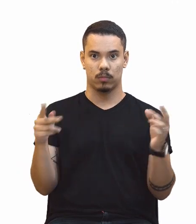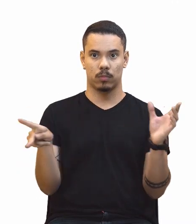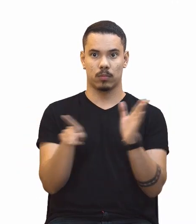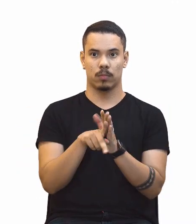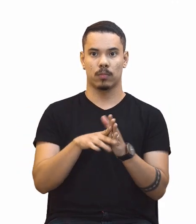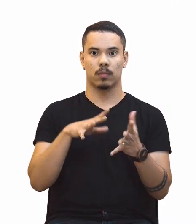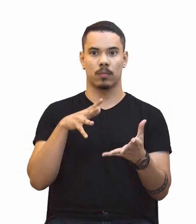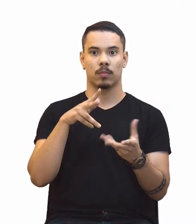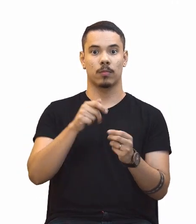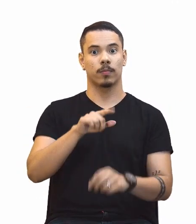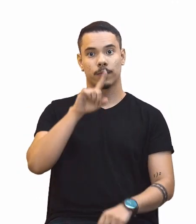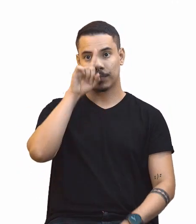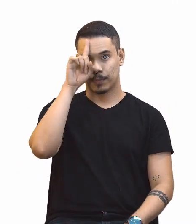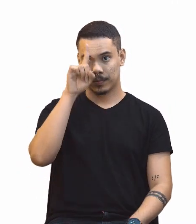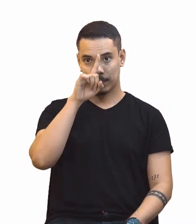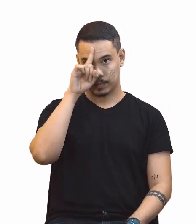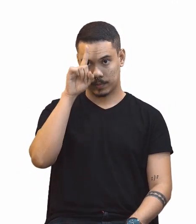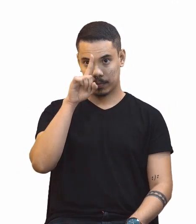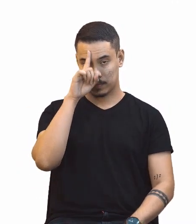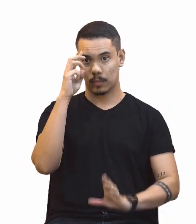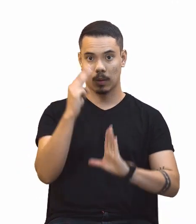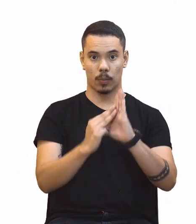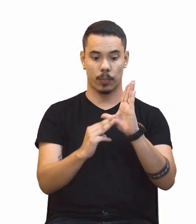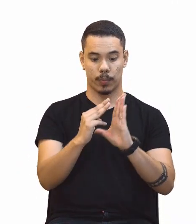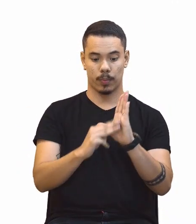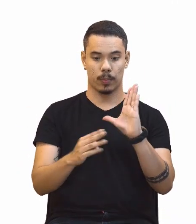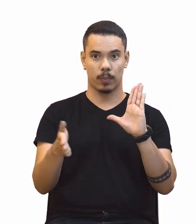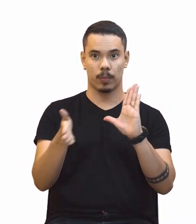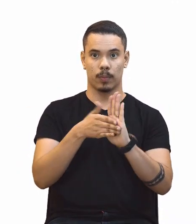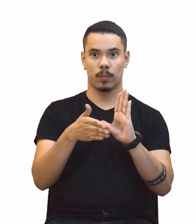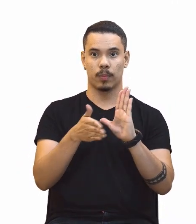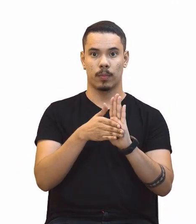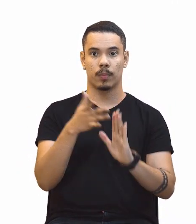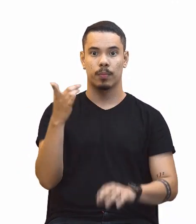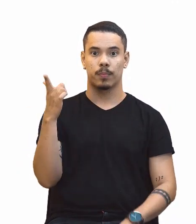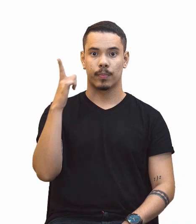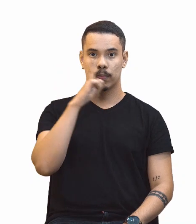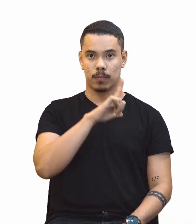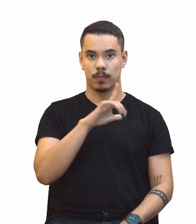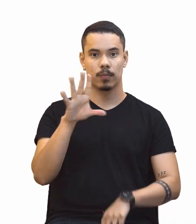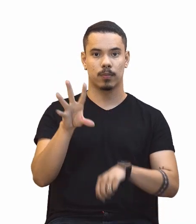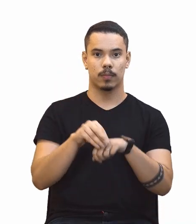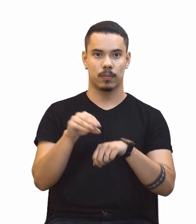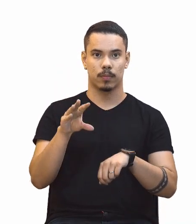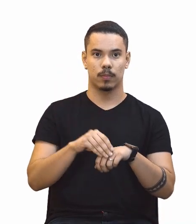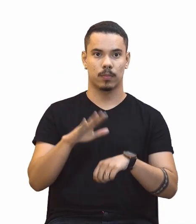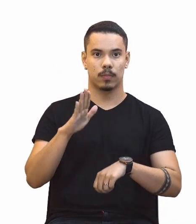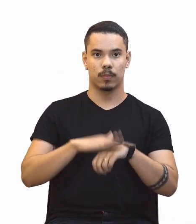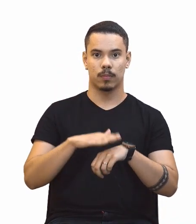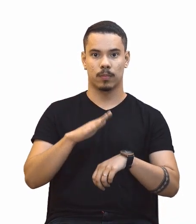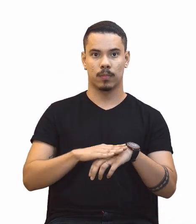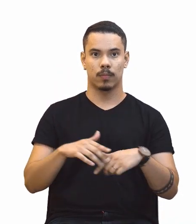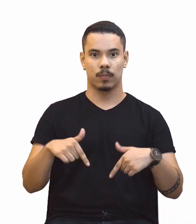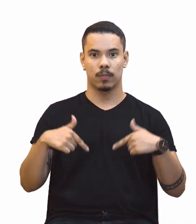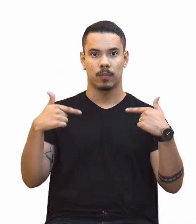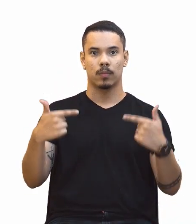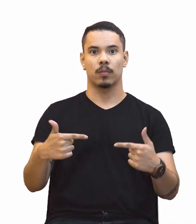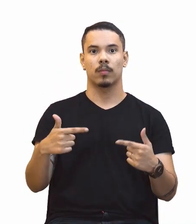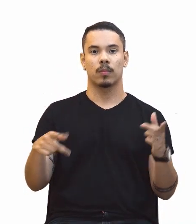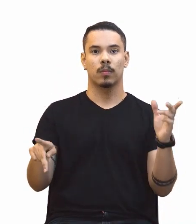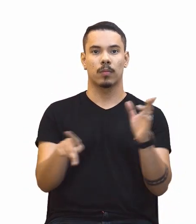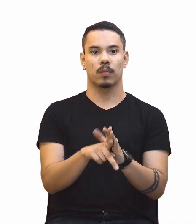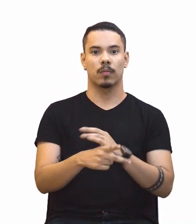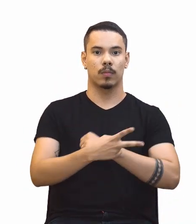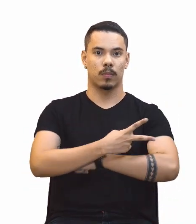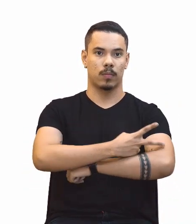mundo das ideias. E o método proposto para atingir o conhecimento autêntico é a dialética,